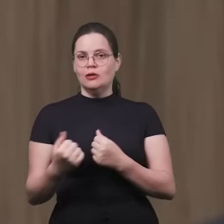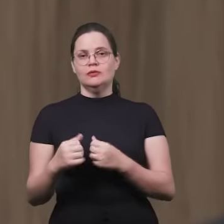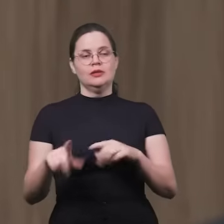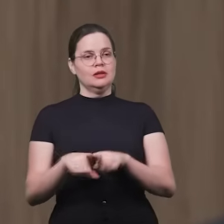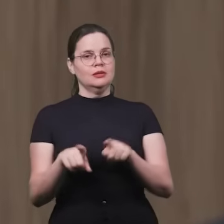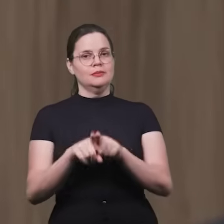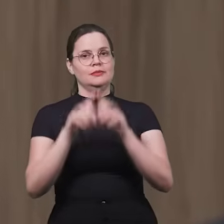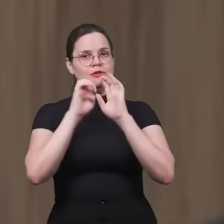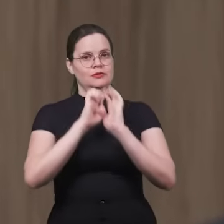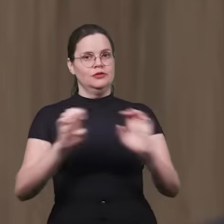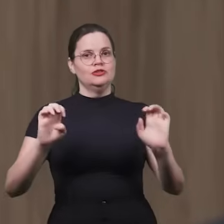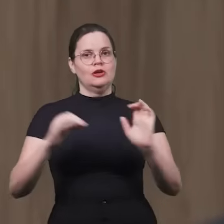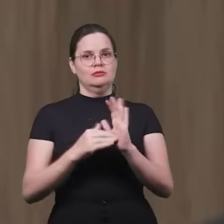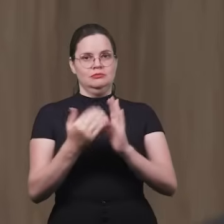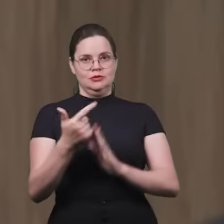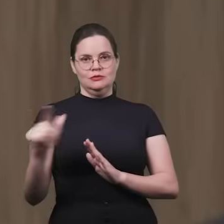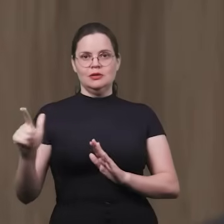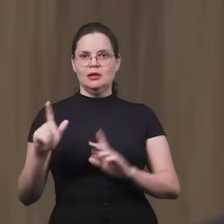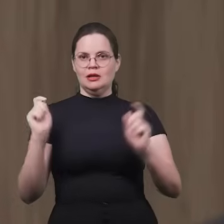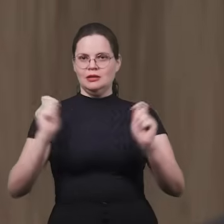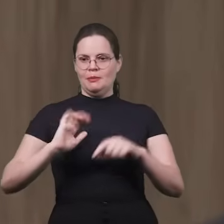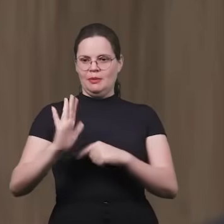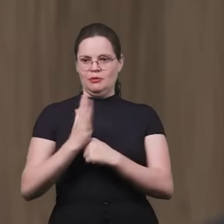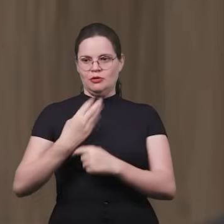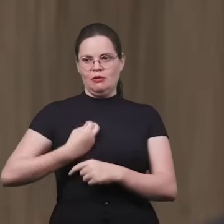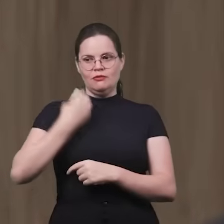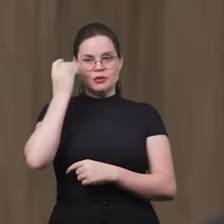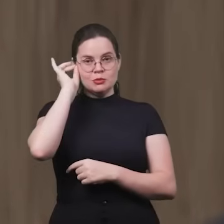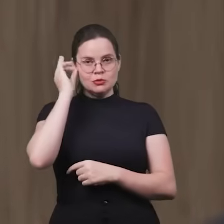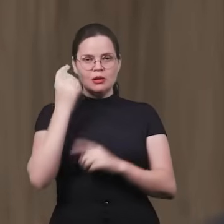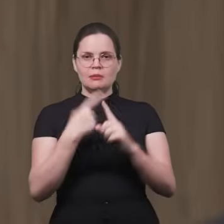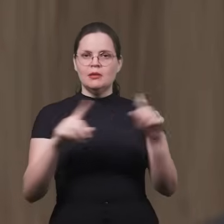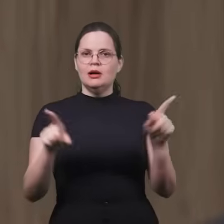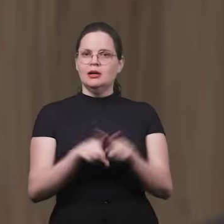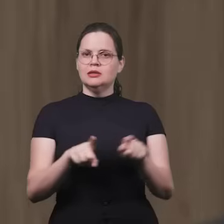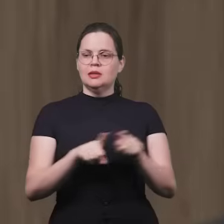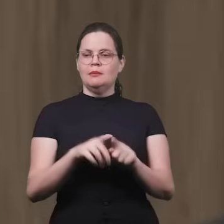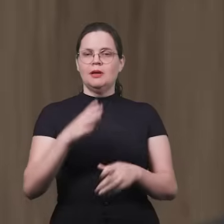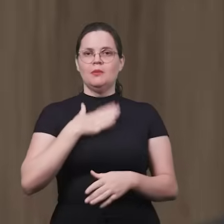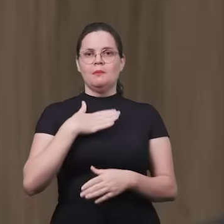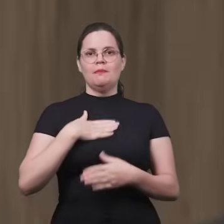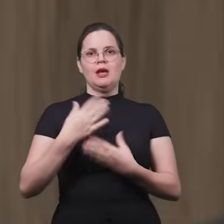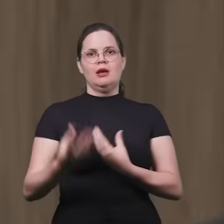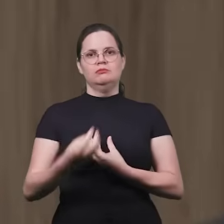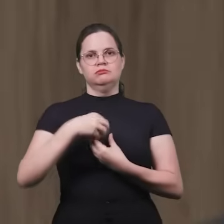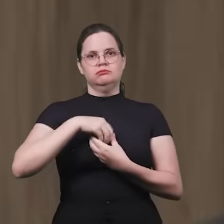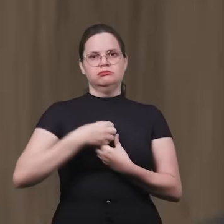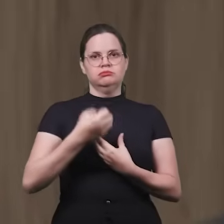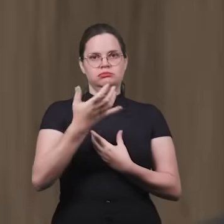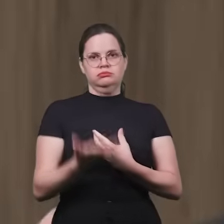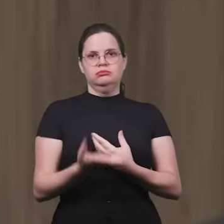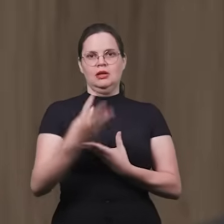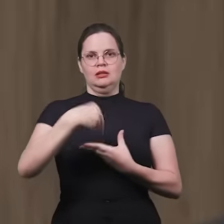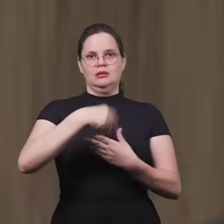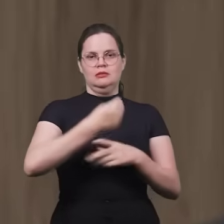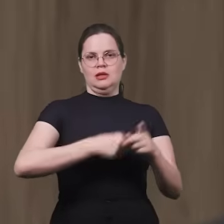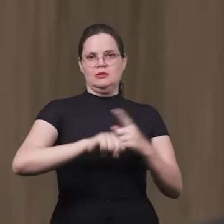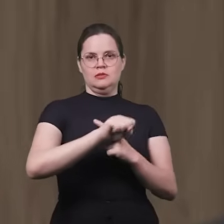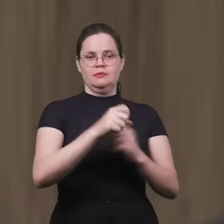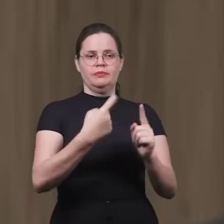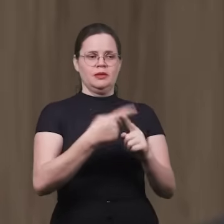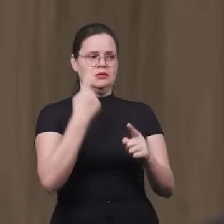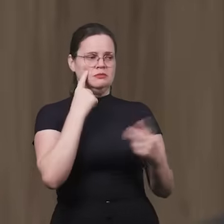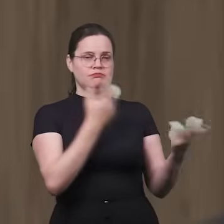não só contribui para a vida espiritual do jovem, mas como o nosso caráter na sociedade. Porque, querendo ou não, a